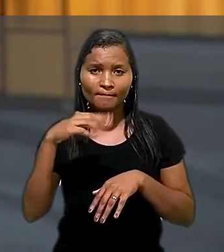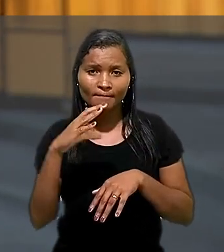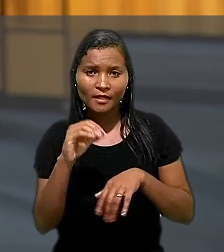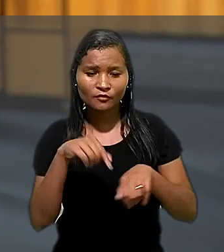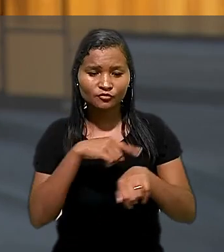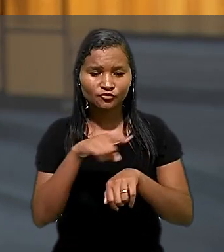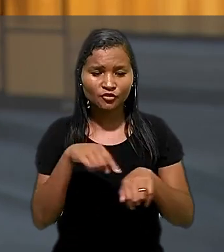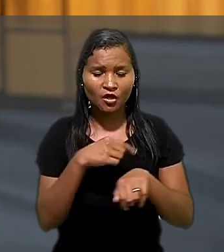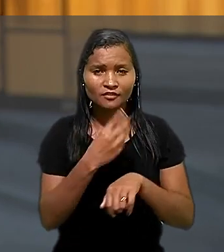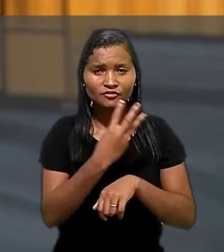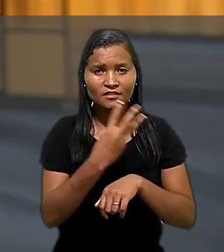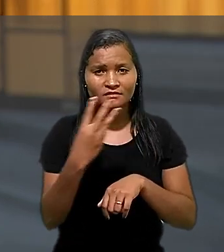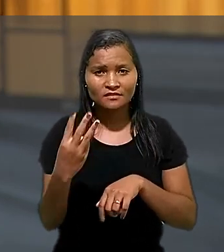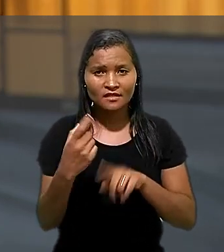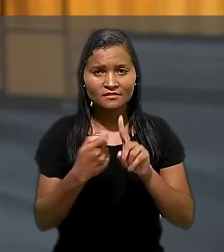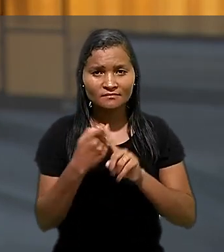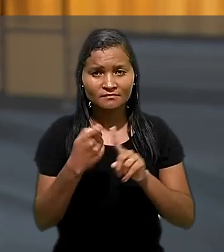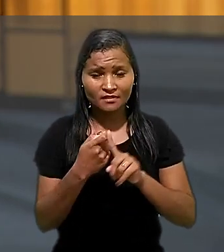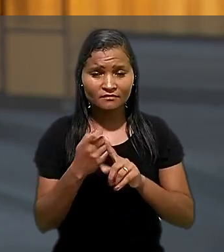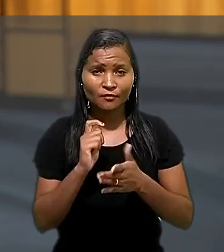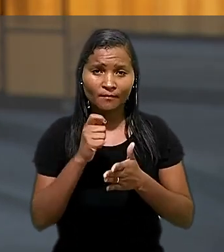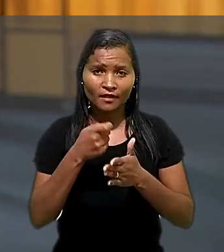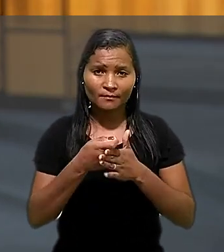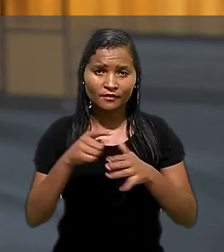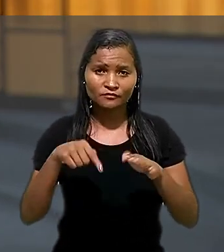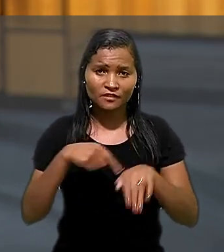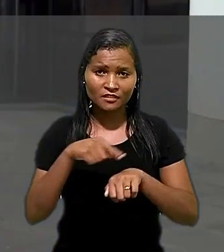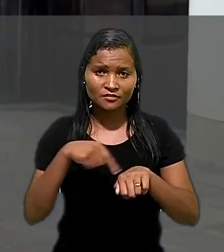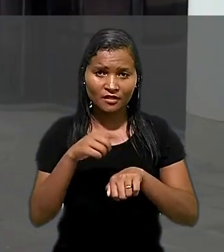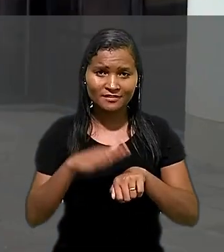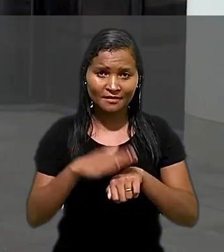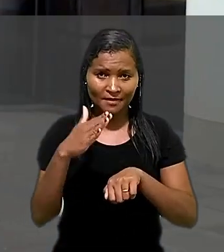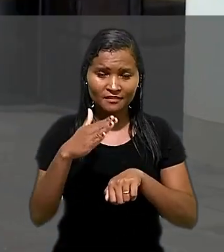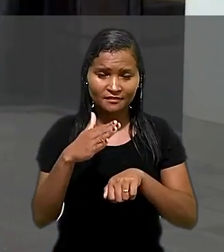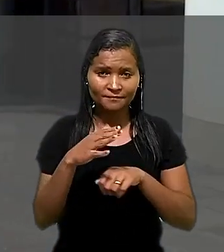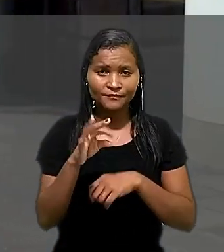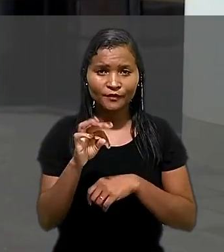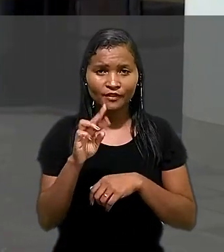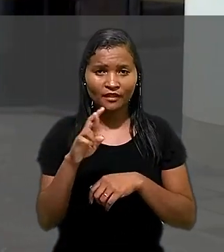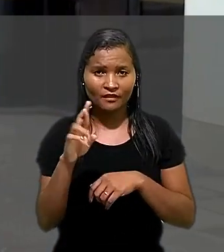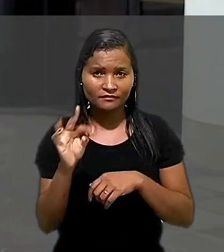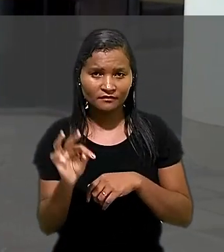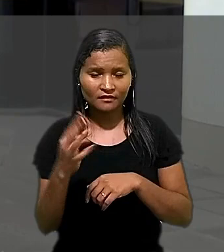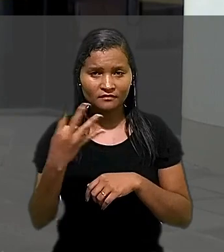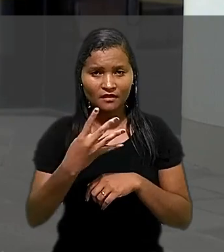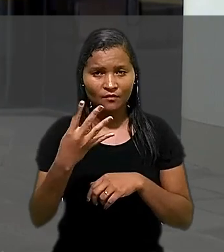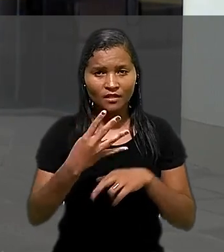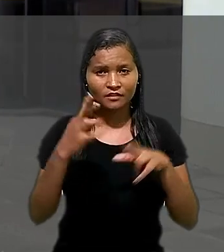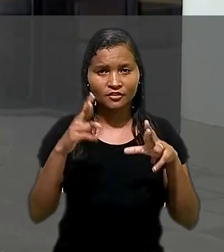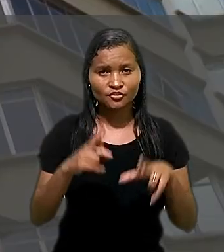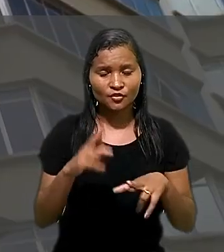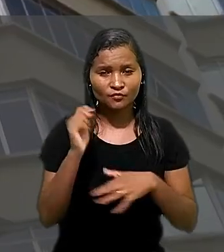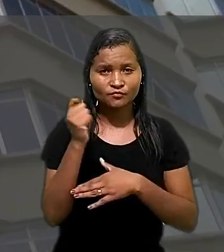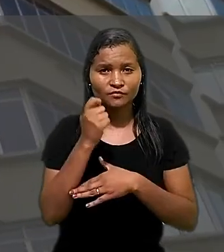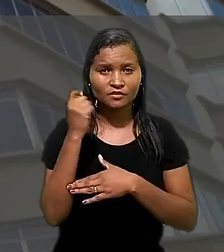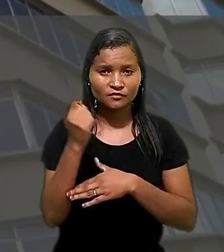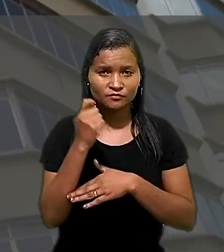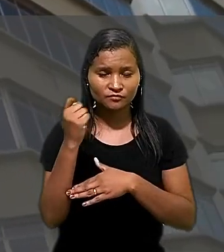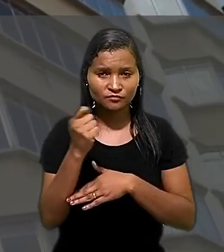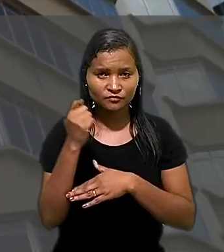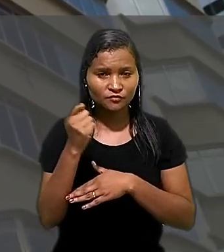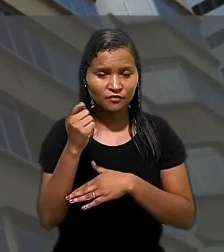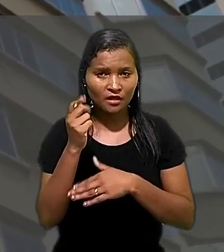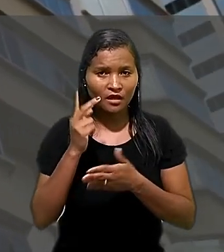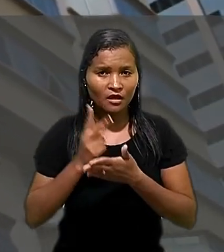3 meses, com o pagamento das horas extraordinárias. O Tribunal Regional do Trabalho da 4ª Região, no Rio Grande do